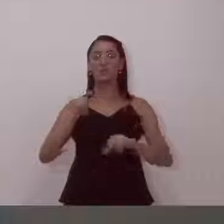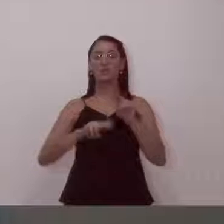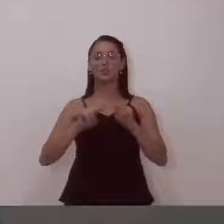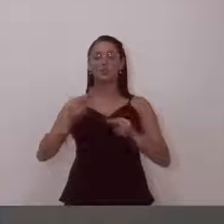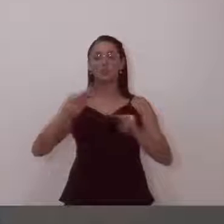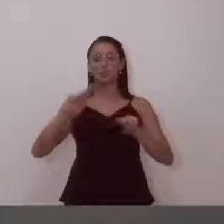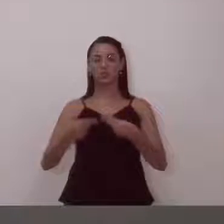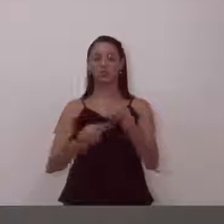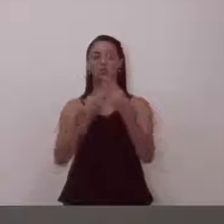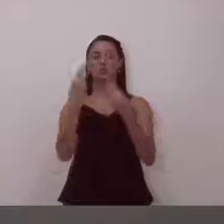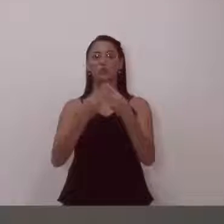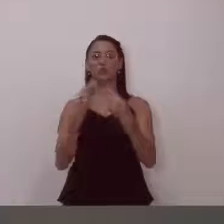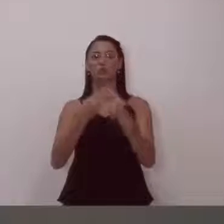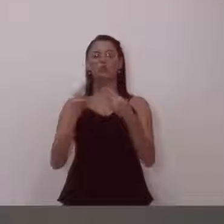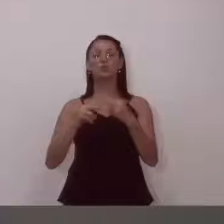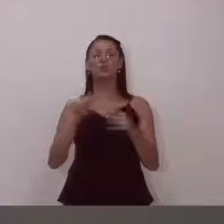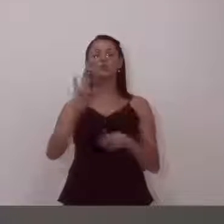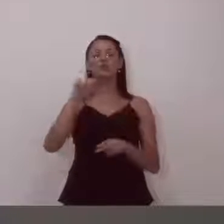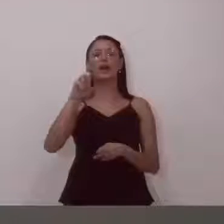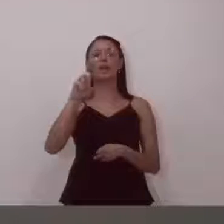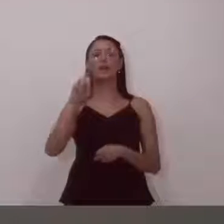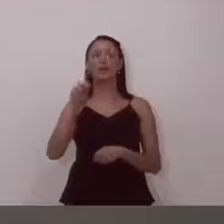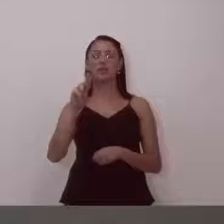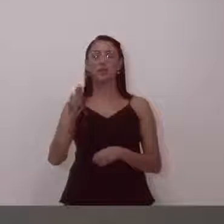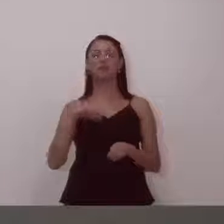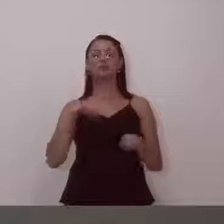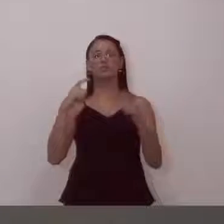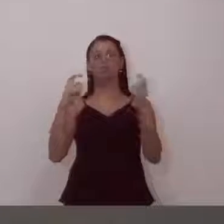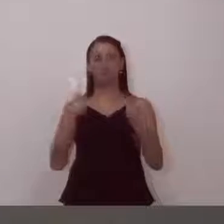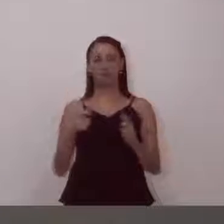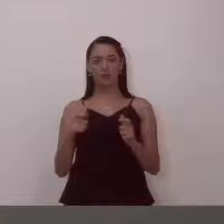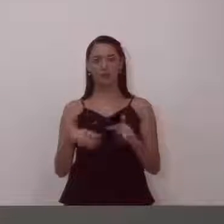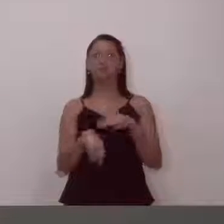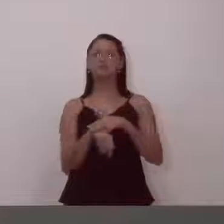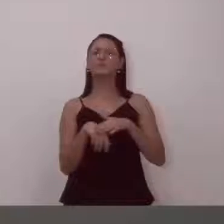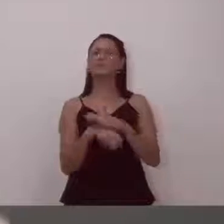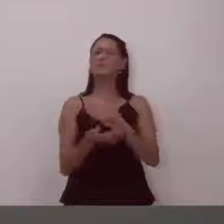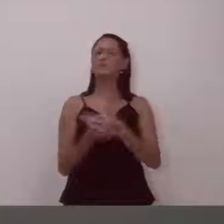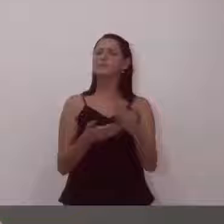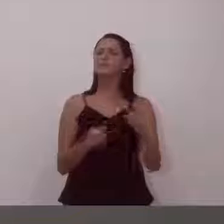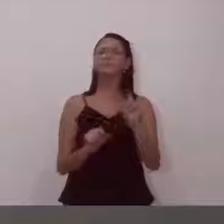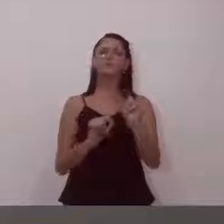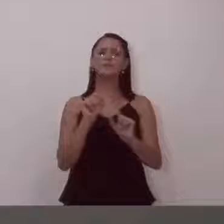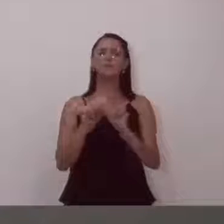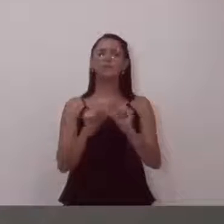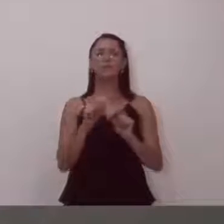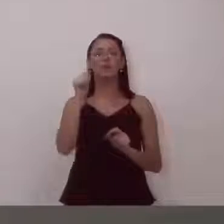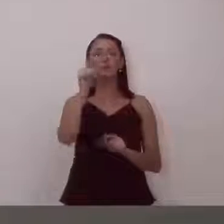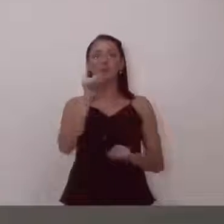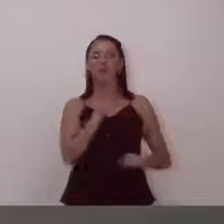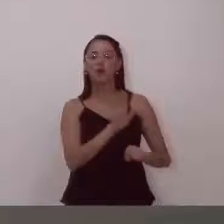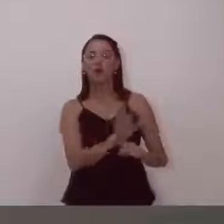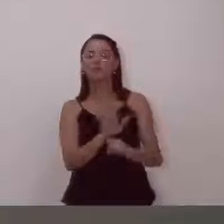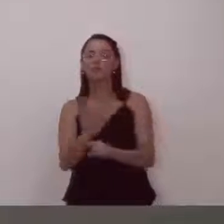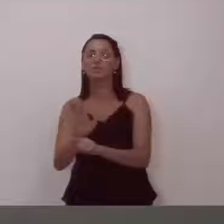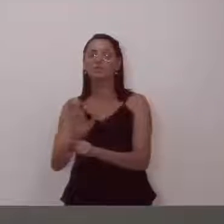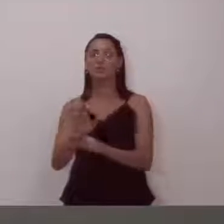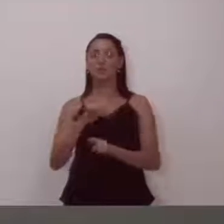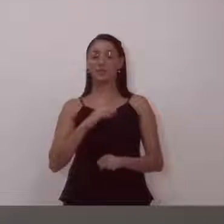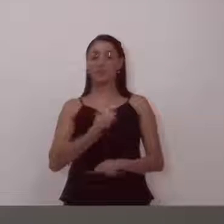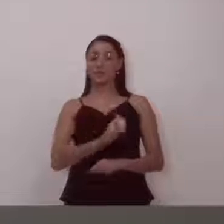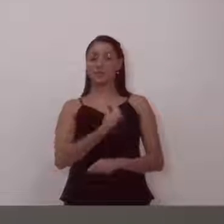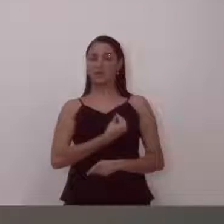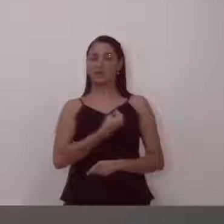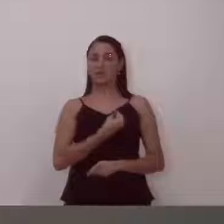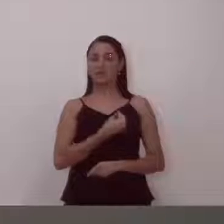comunidade ali na Vila Cascais. Quero começar falando um pouquinho dessa questão das auxiliares. Hoje esteve presente o